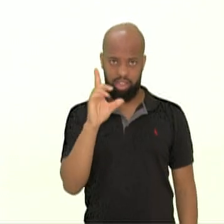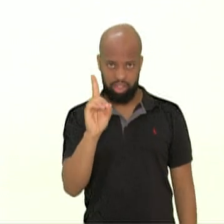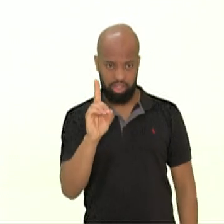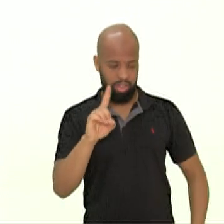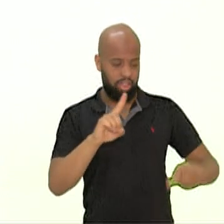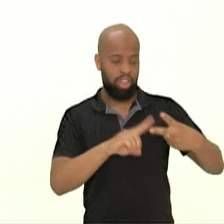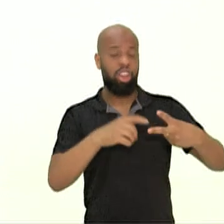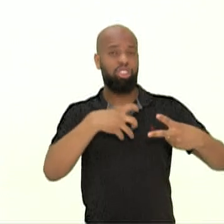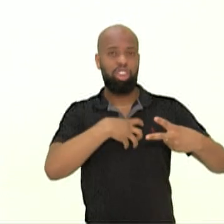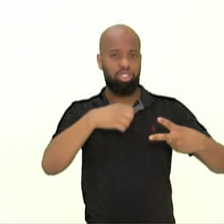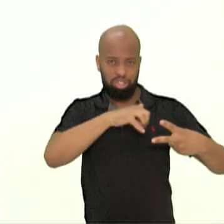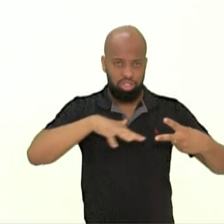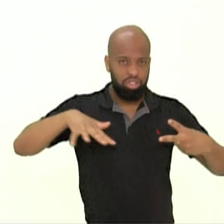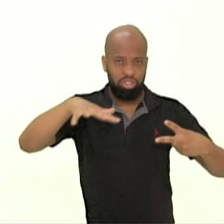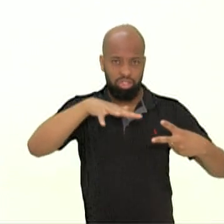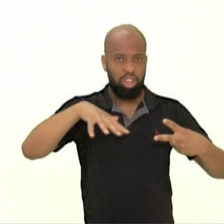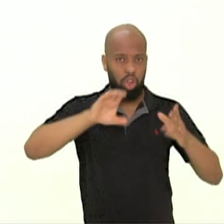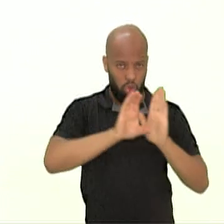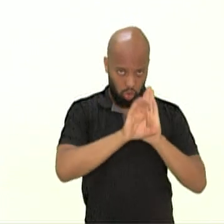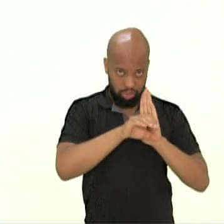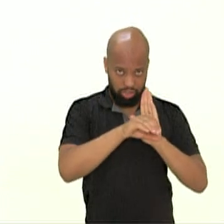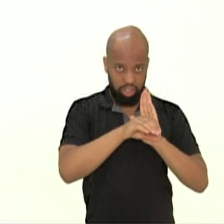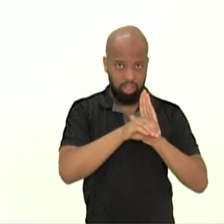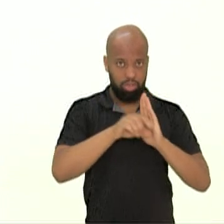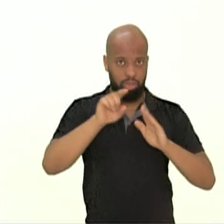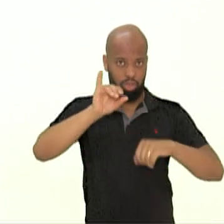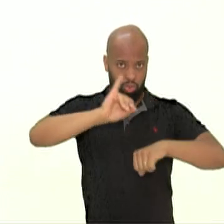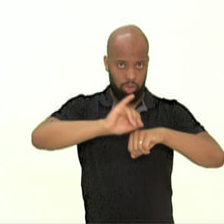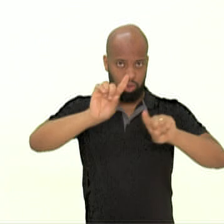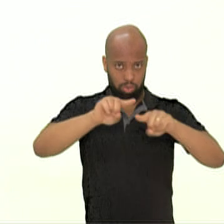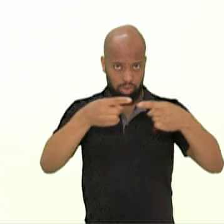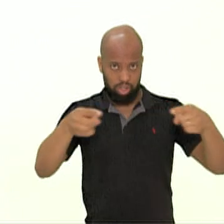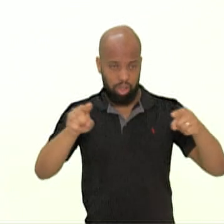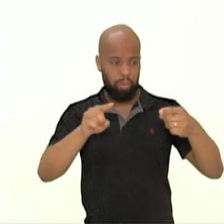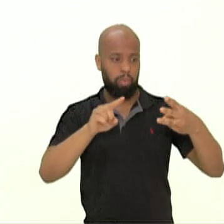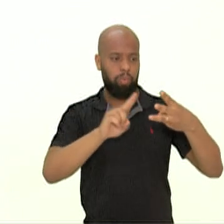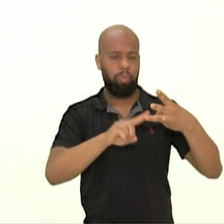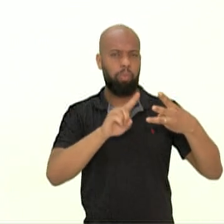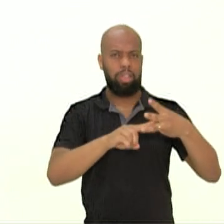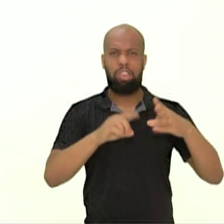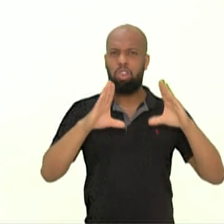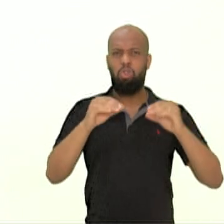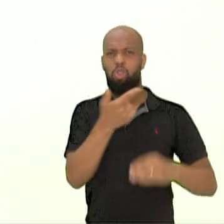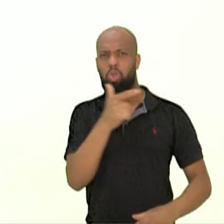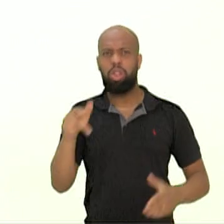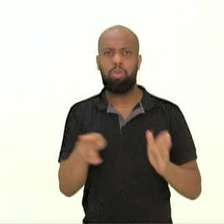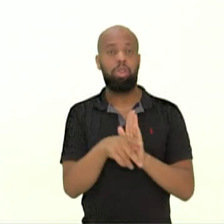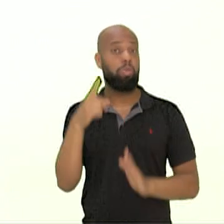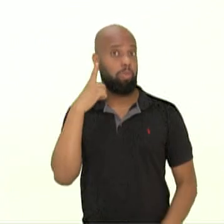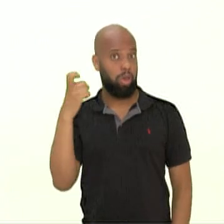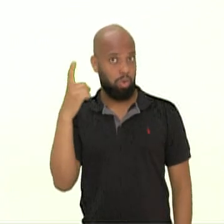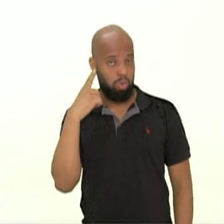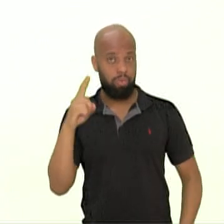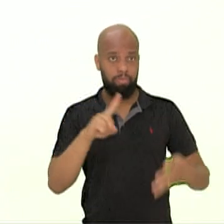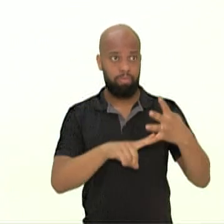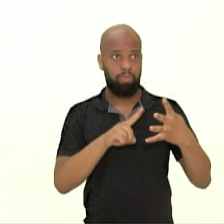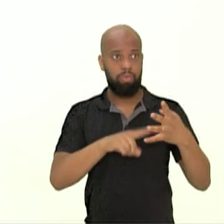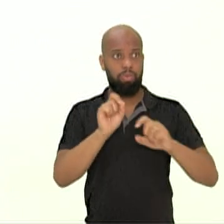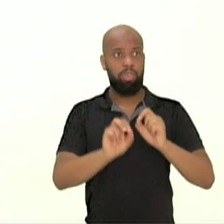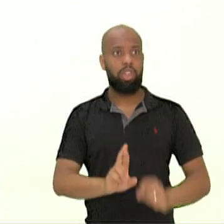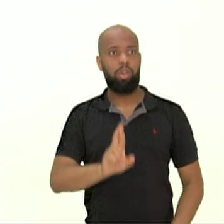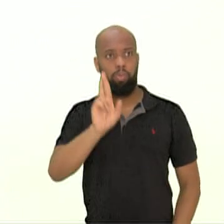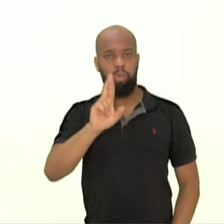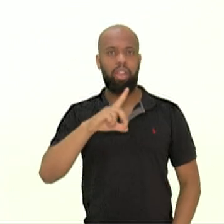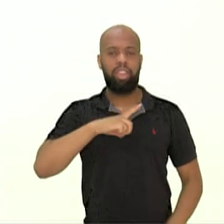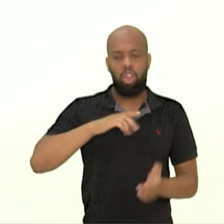de instrumentos musicais? Letra C é definido como desconforto na forma de se produzir o som? E letra D é representado pelo